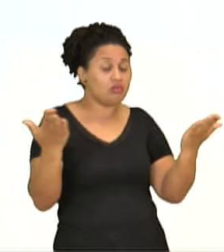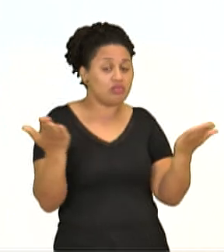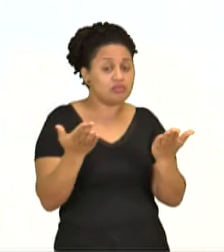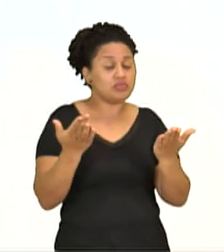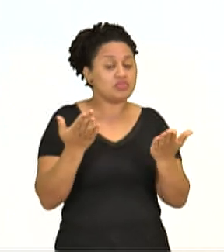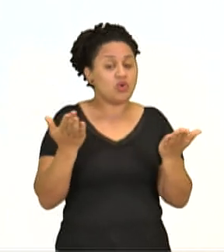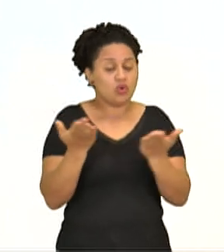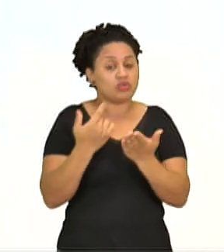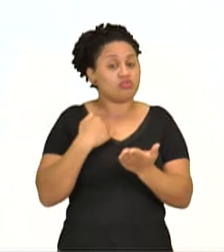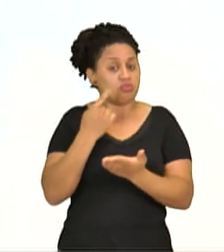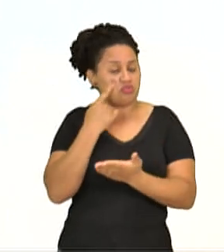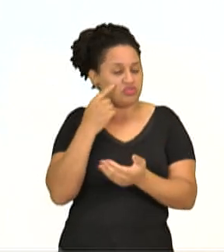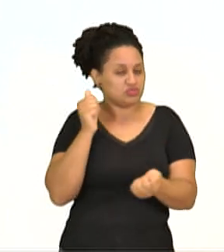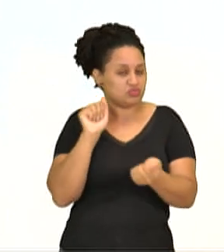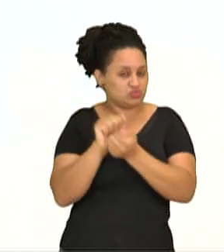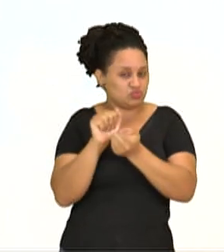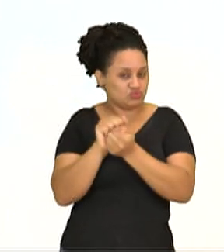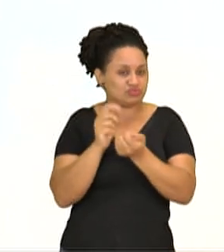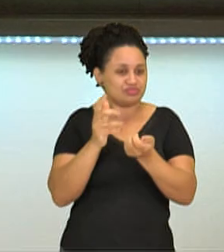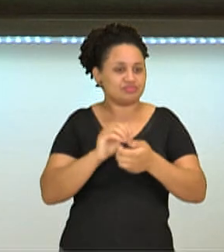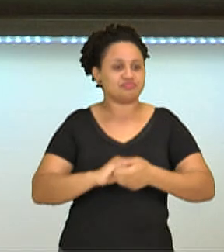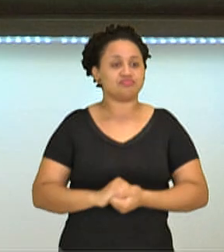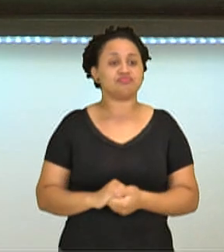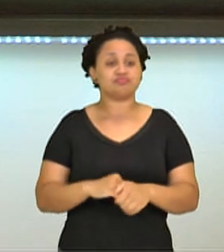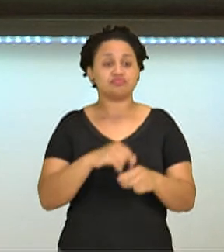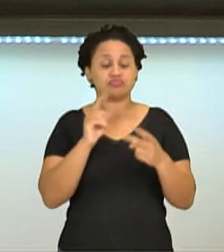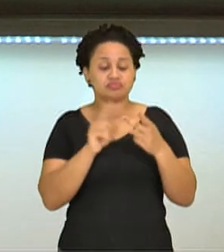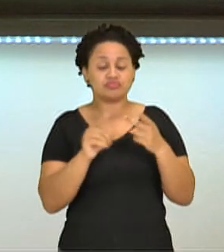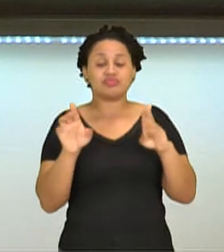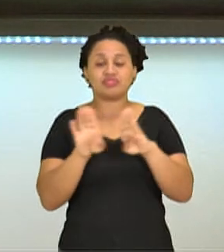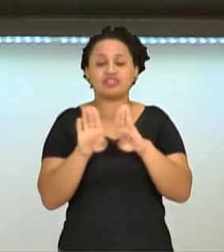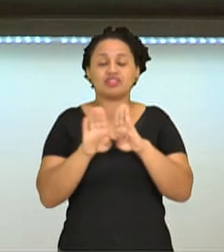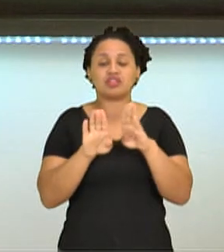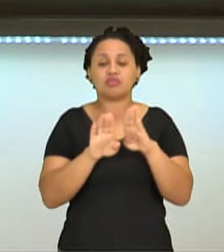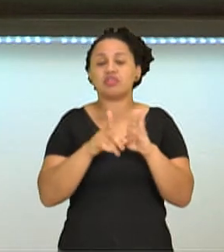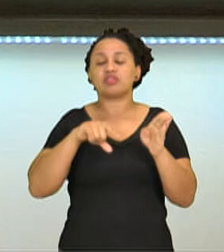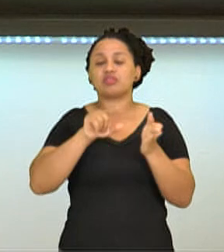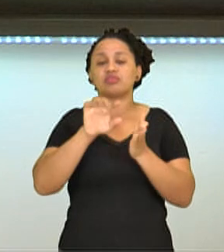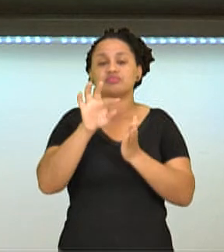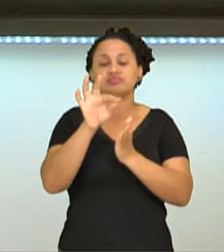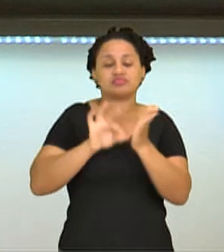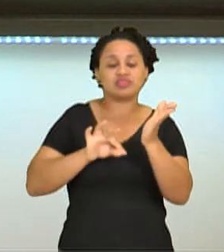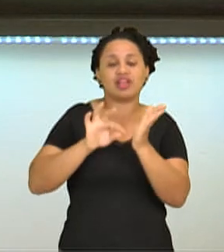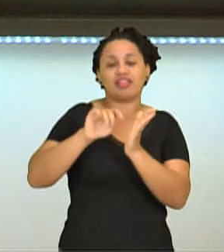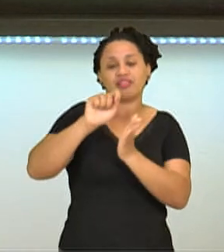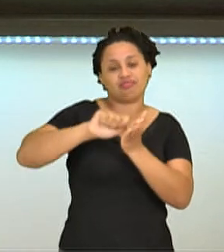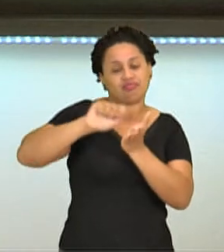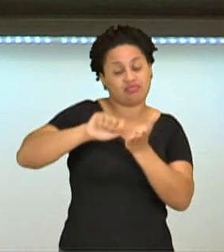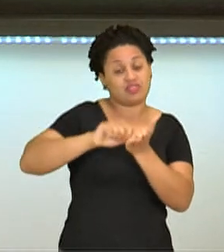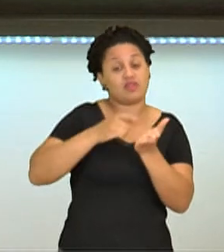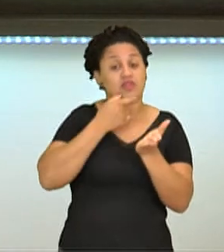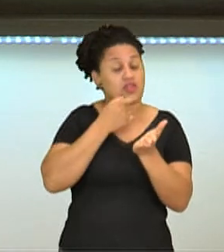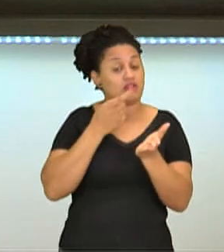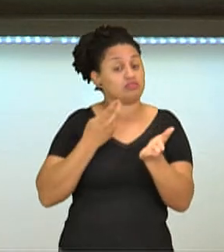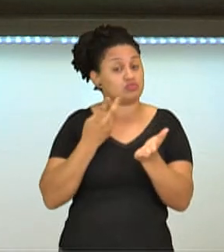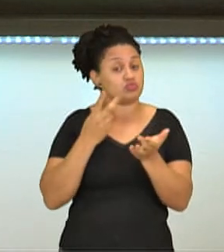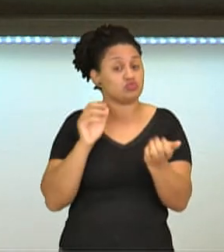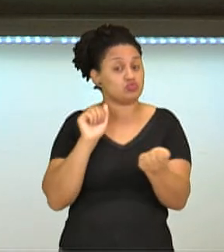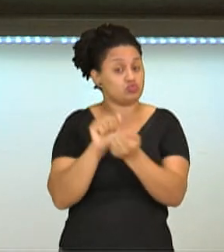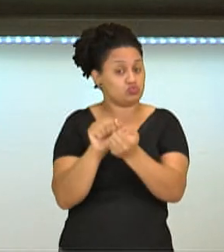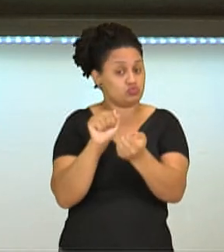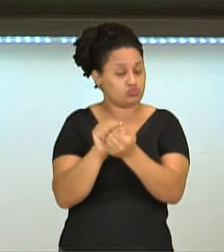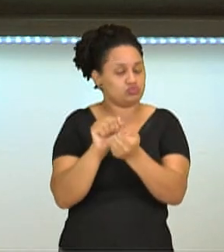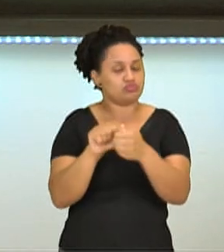hoje? Olha só! E também vamos produzir um texto de inglês juntos, então